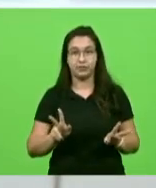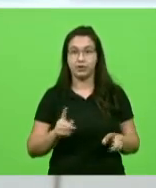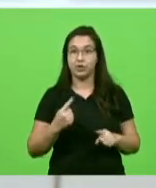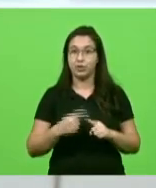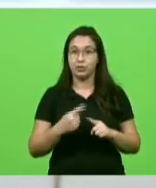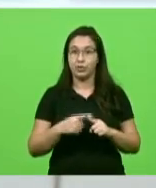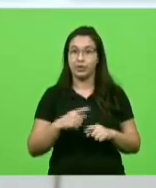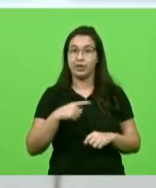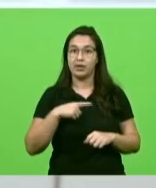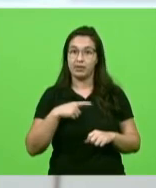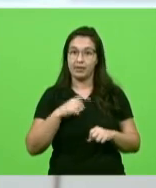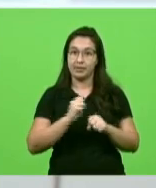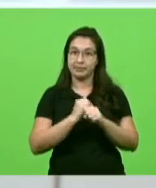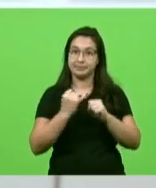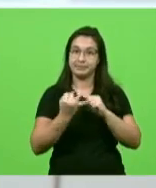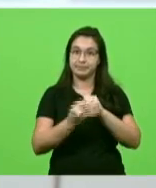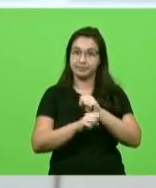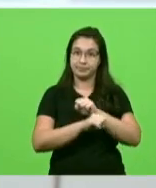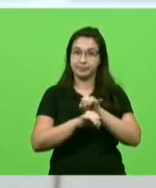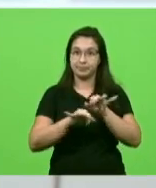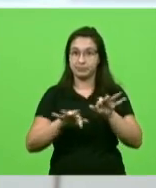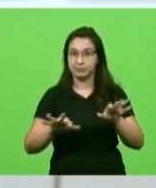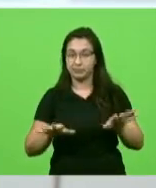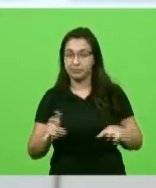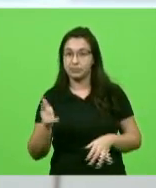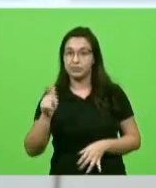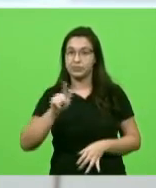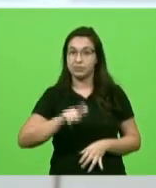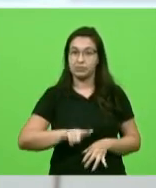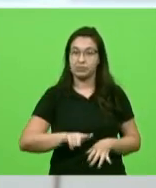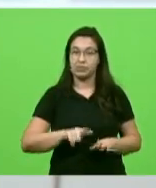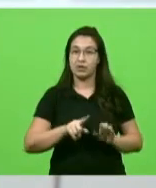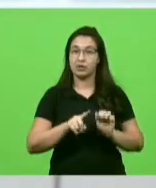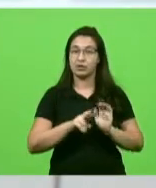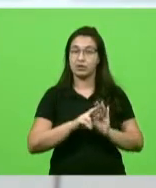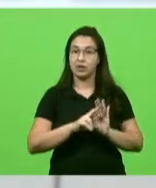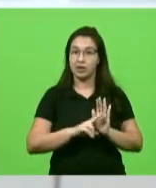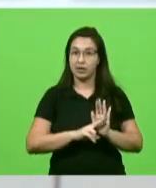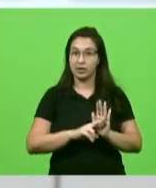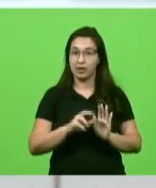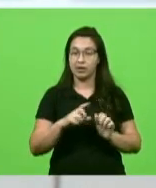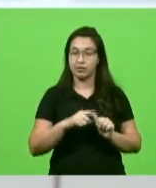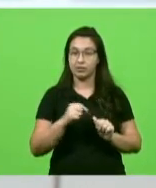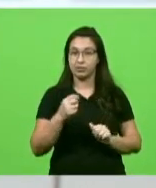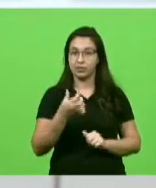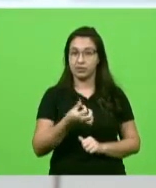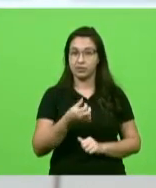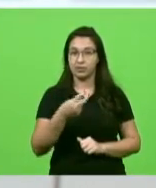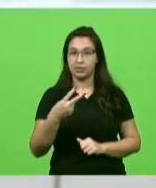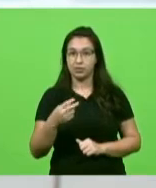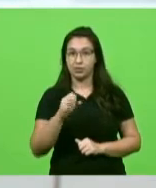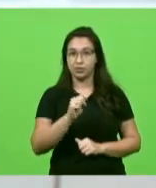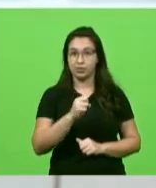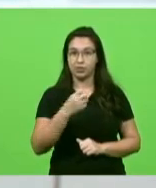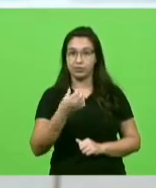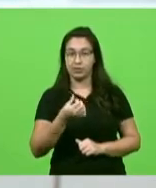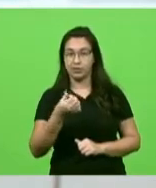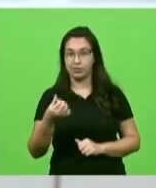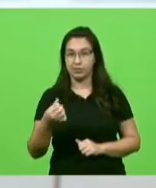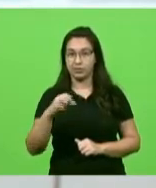calamidade Cadê Mica pense pelo teor da regra do artigo 62 da Lei 8666 93